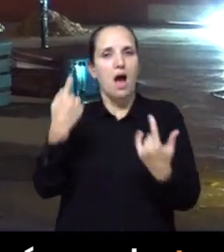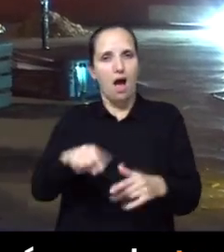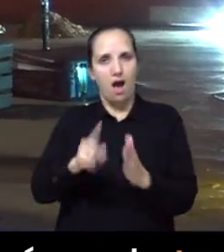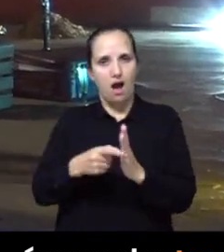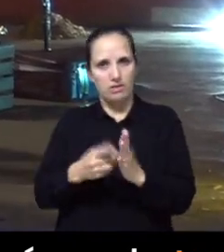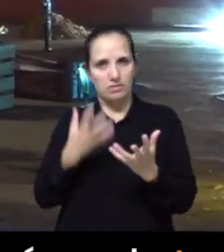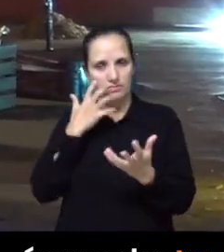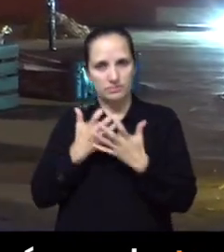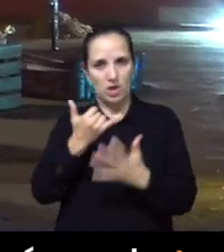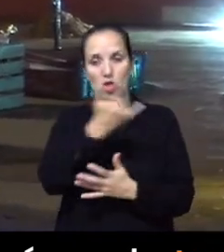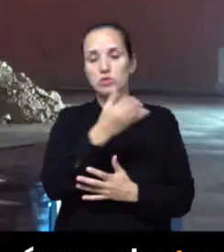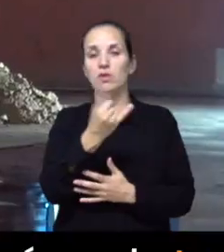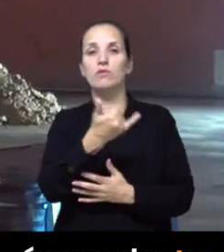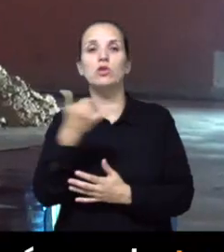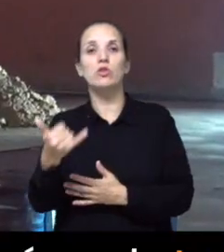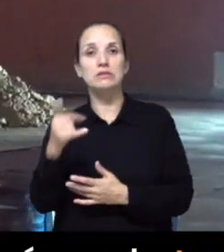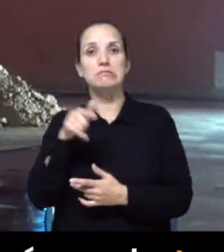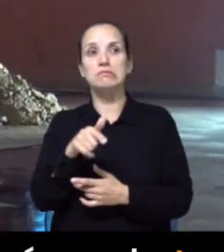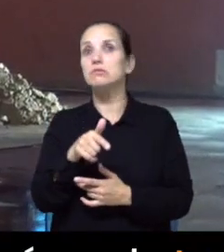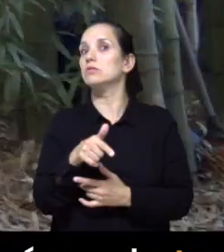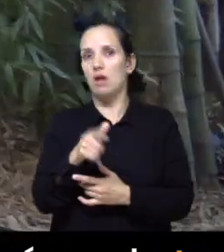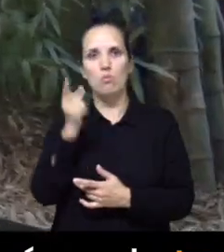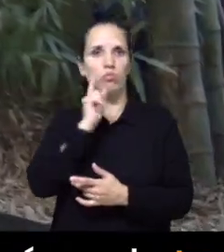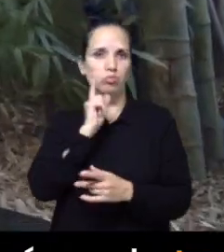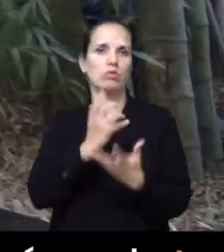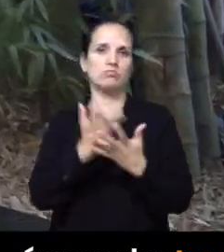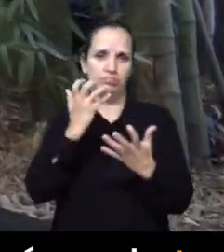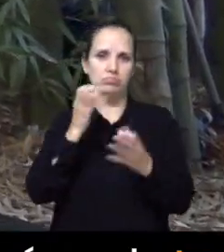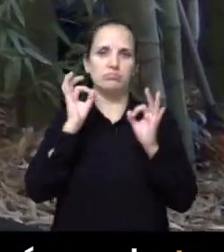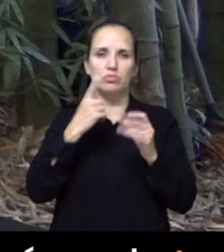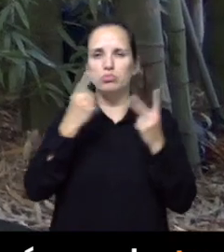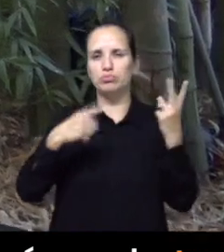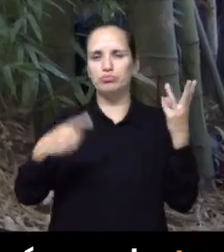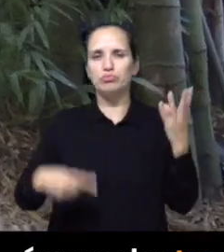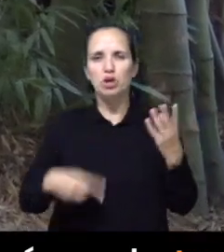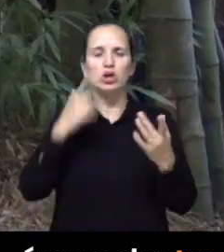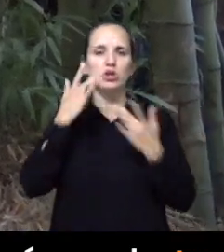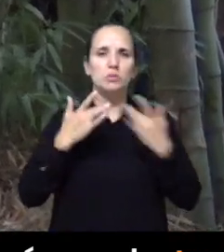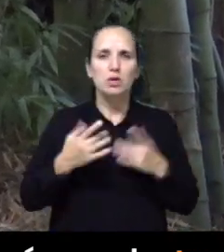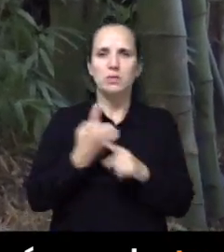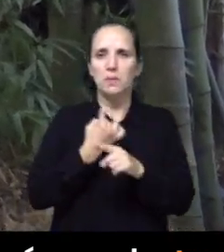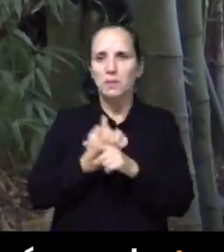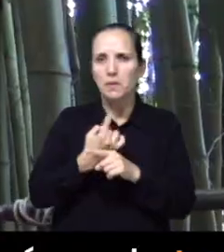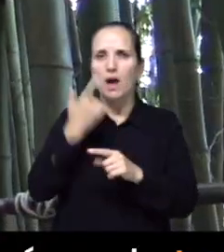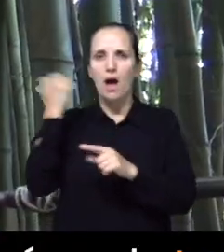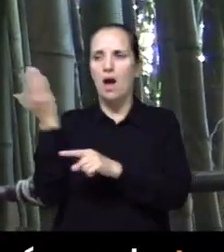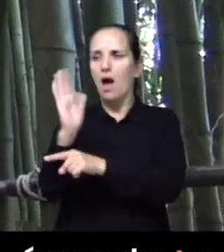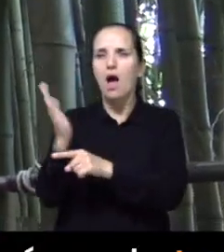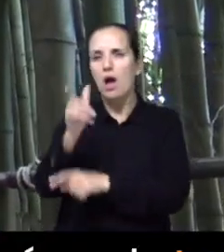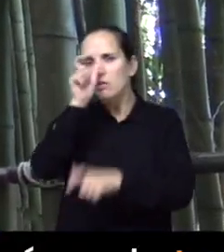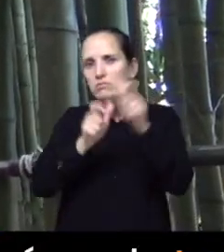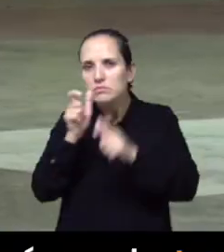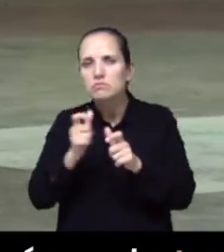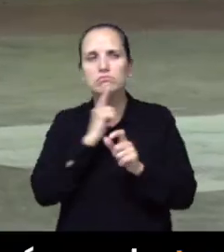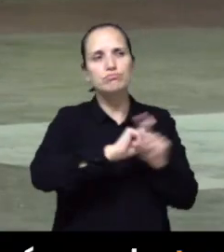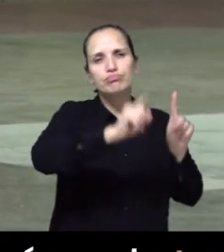cidade. A edição 2022 do festival não foi exceção, com múltiplos espetáculos e performances a serem apresentados ao